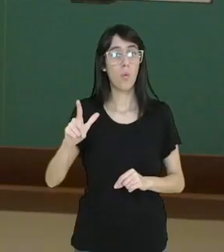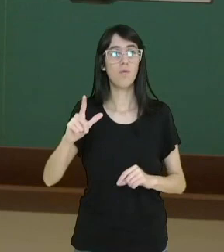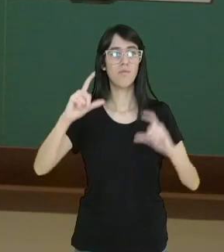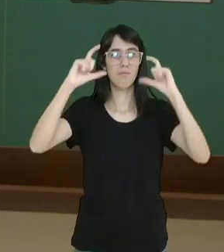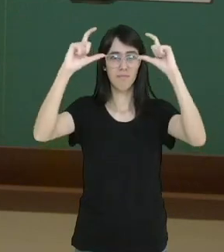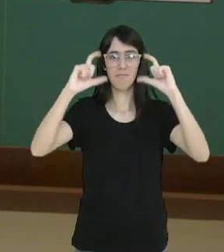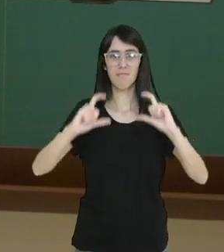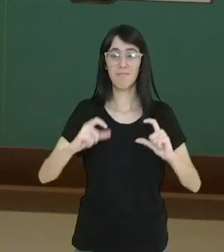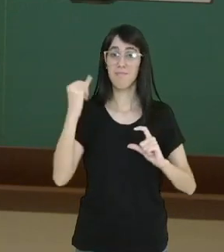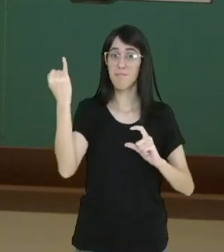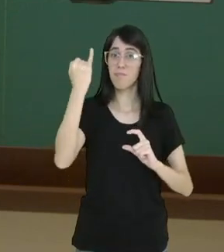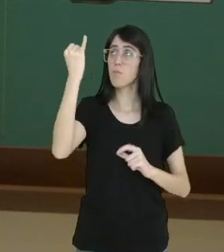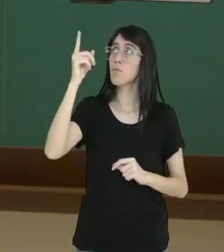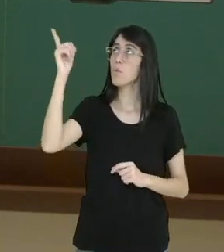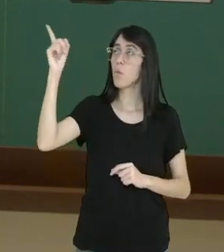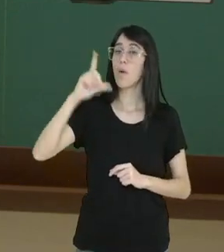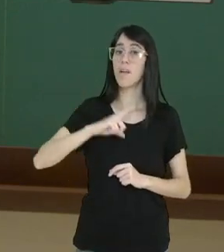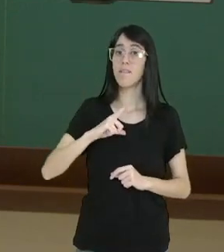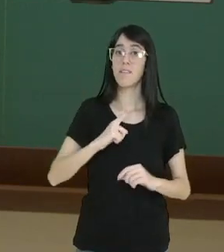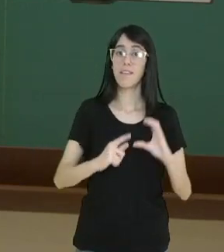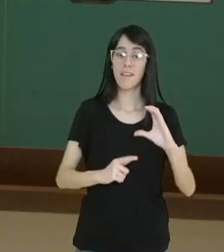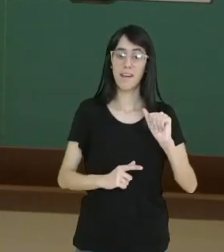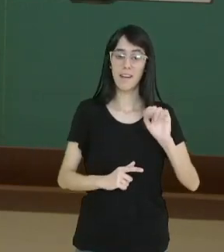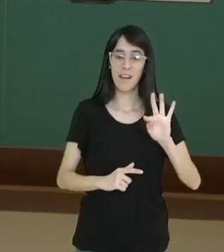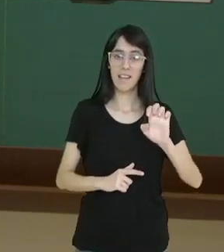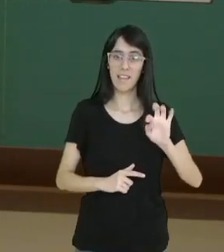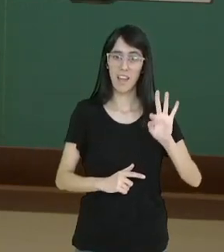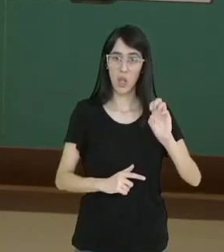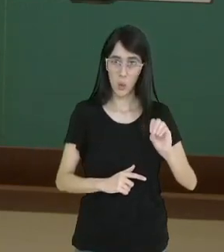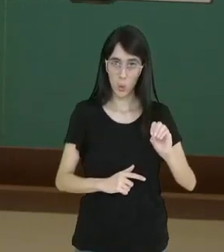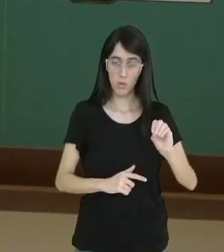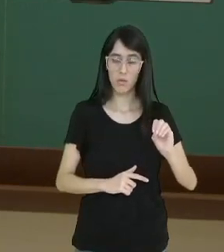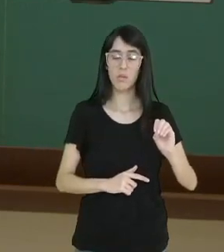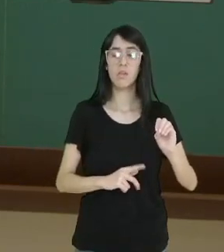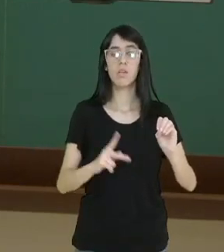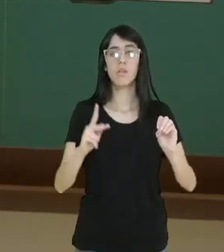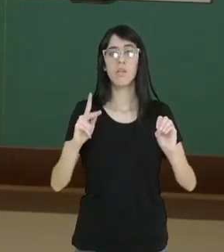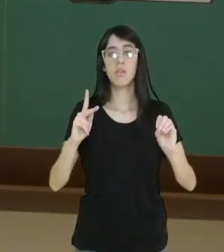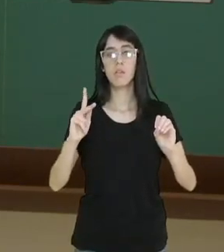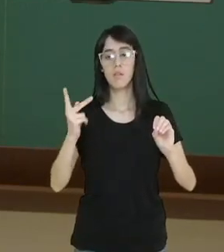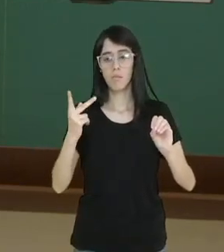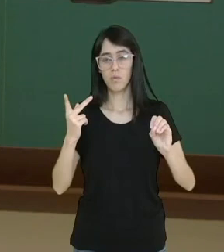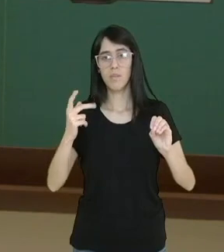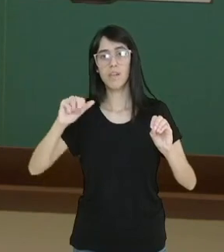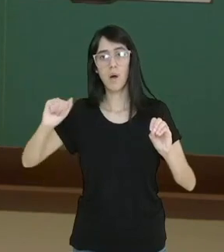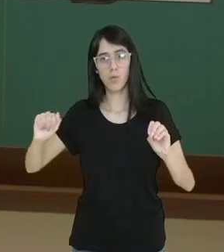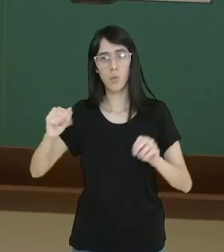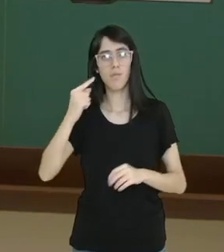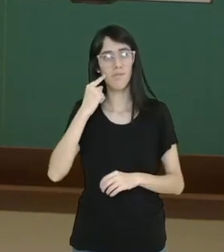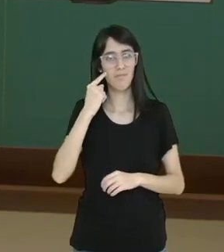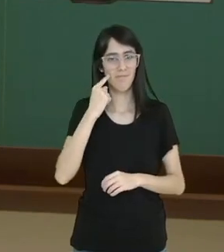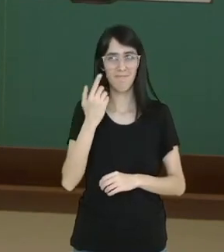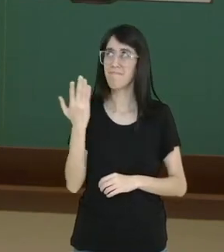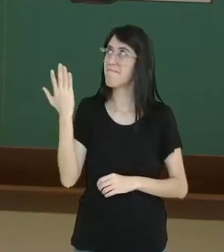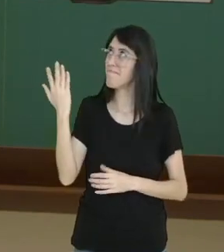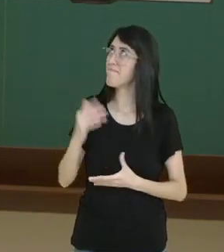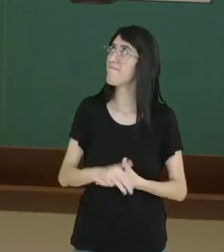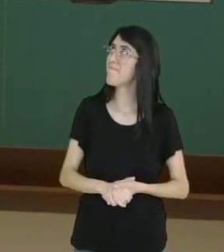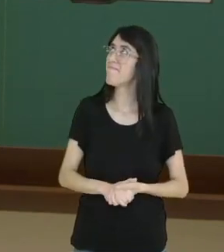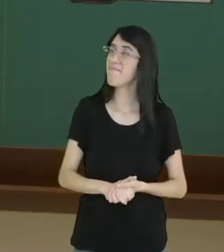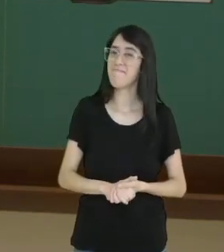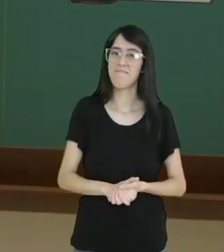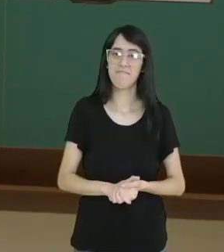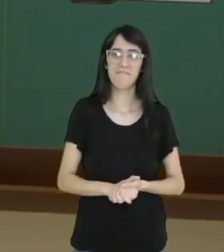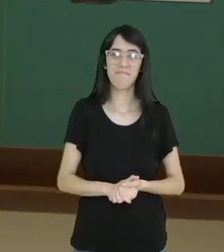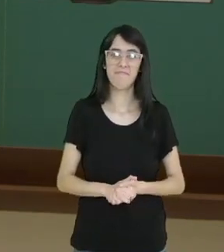que é dos 2 catetos, a hipotenusa e a altura. Os 2 catetos multiplicados é igual a hipotenusa vezes a altura,